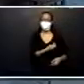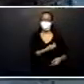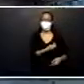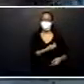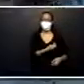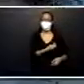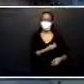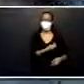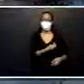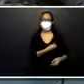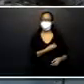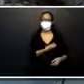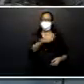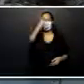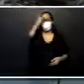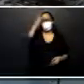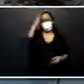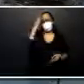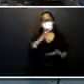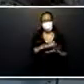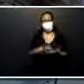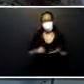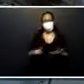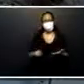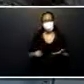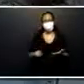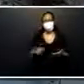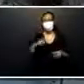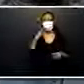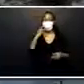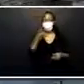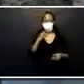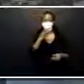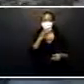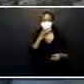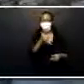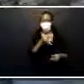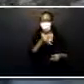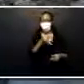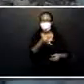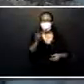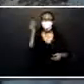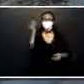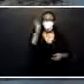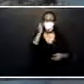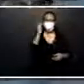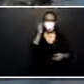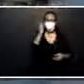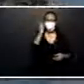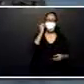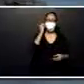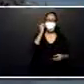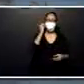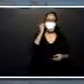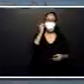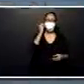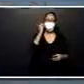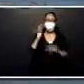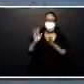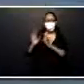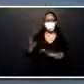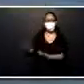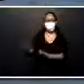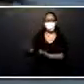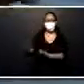o autor do texto argumenta em cima disso daí, que essa experiência do isolamento social